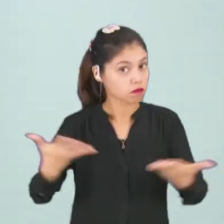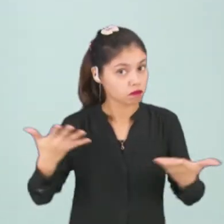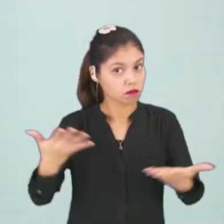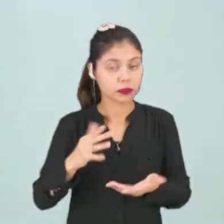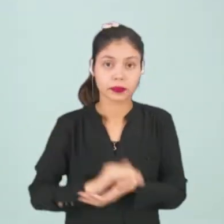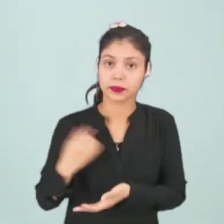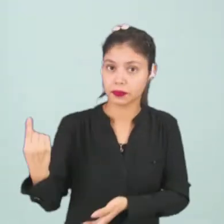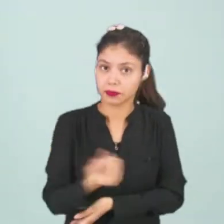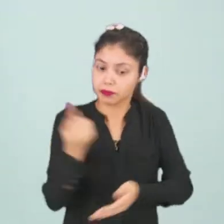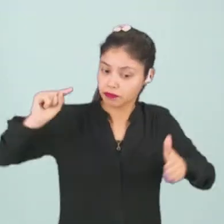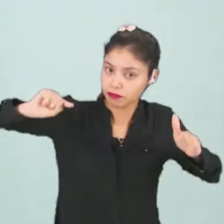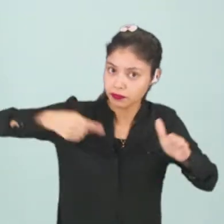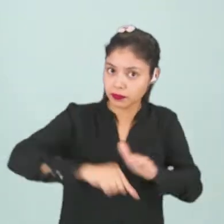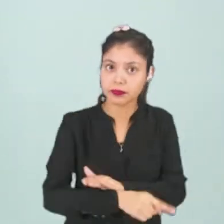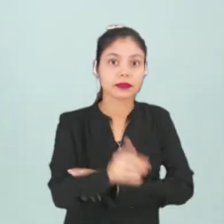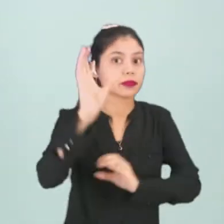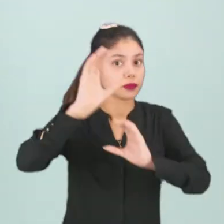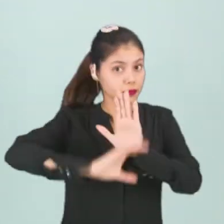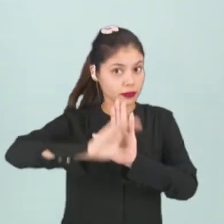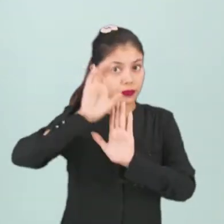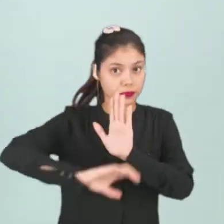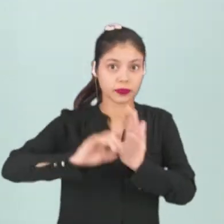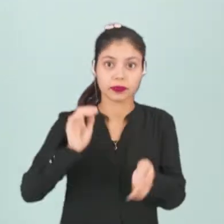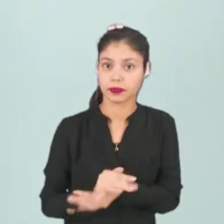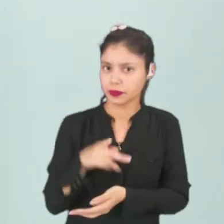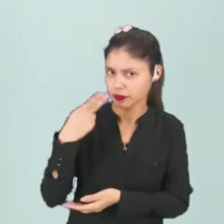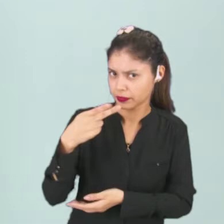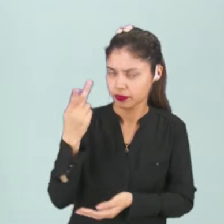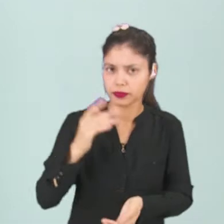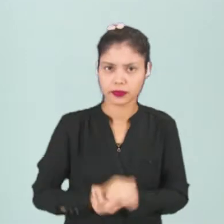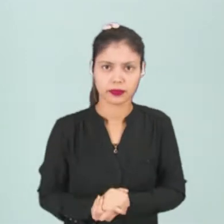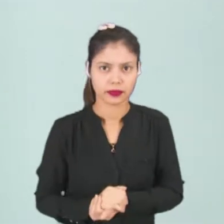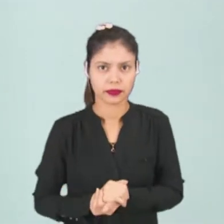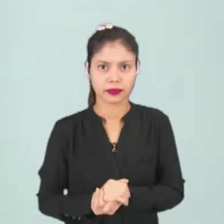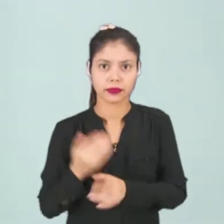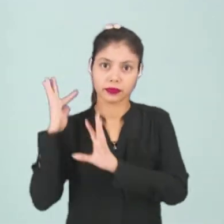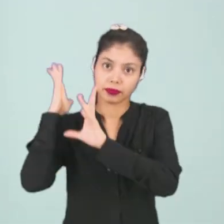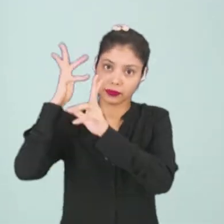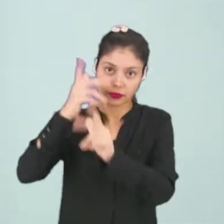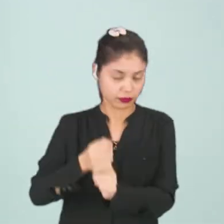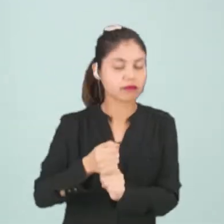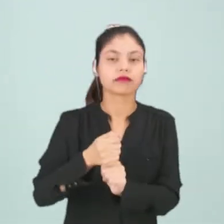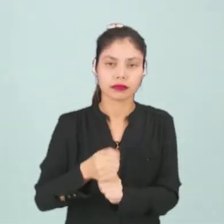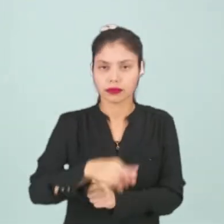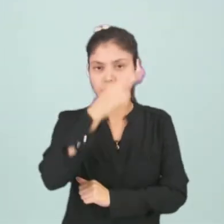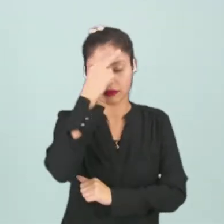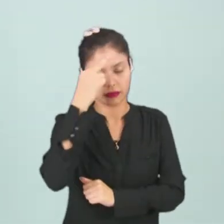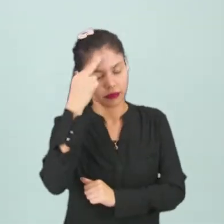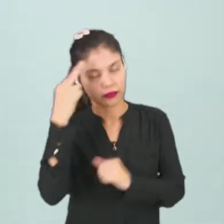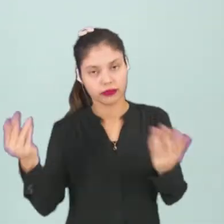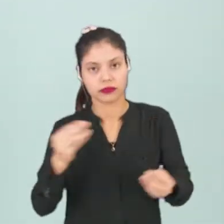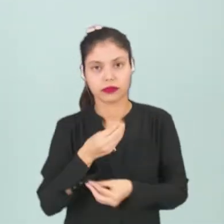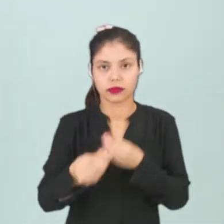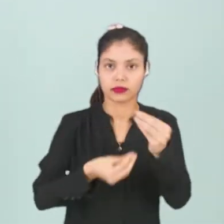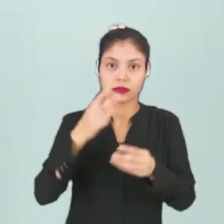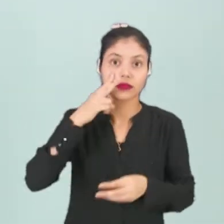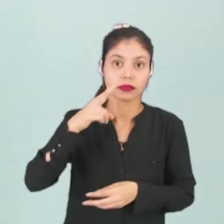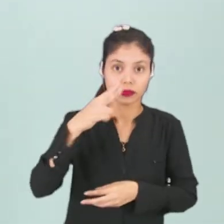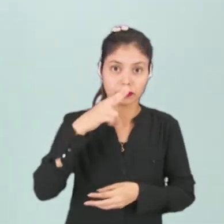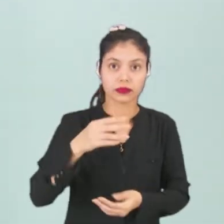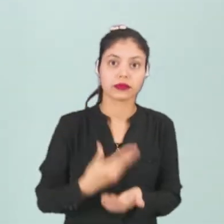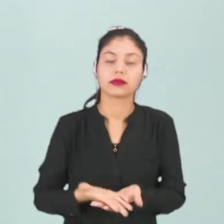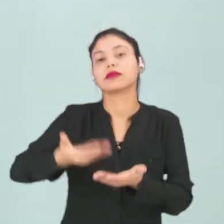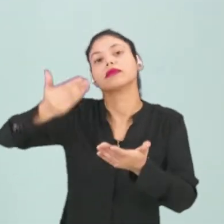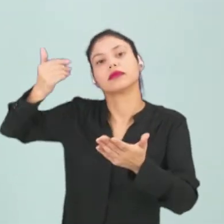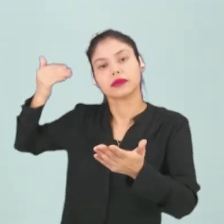vamos adentrar neste conteúdo fazendo um resgate, né, histórico de como é que ela era vista desde